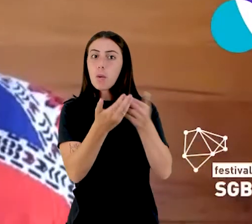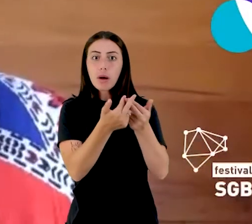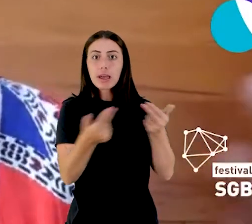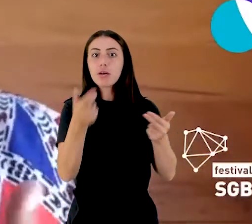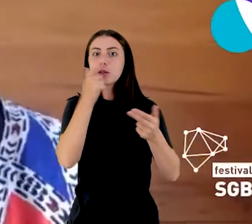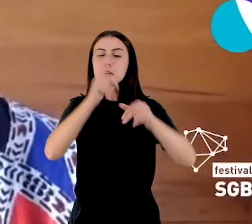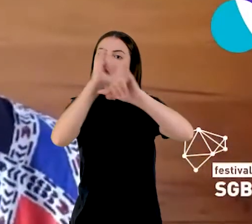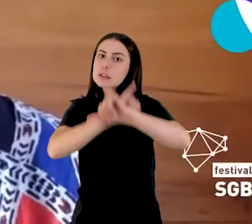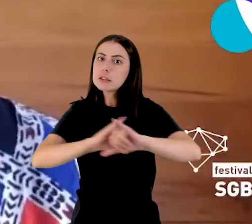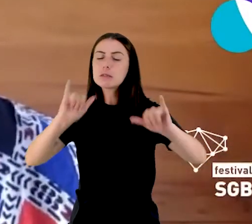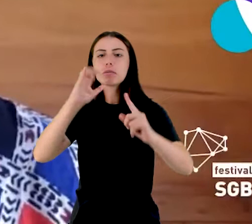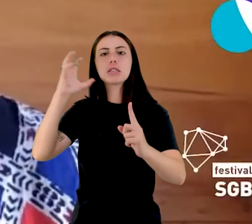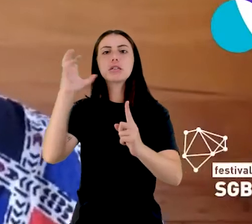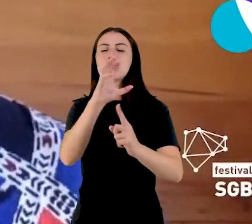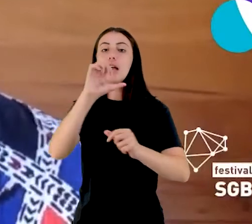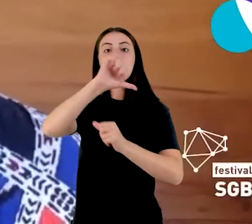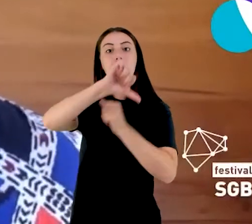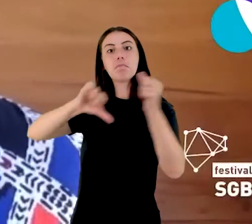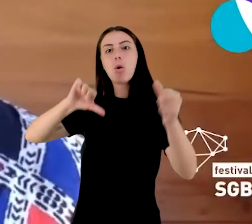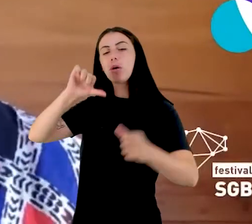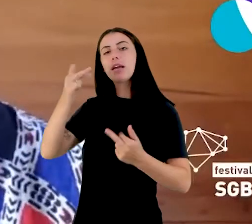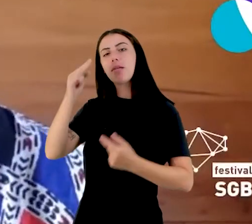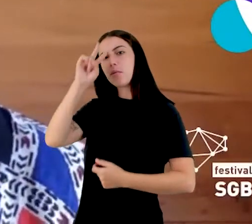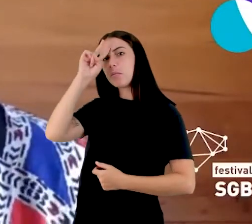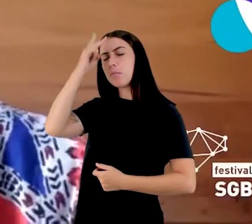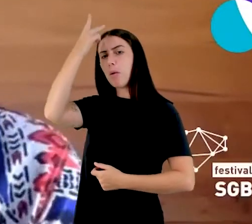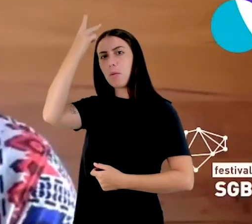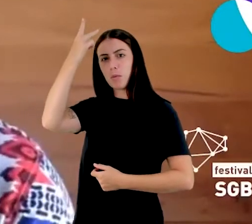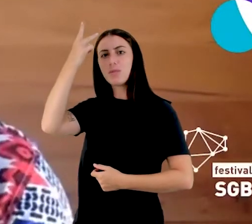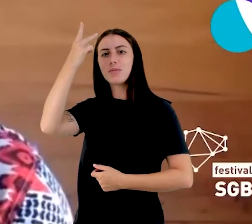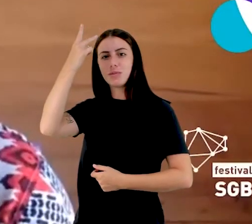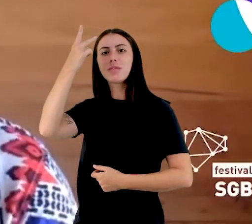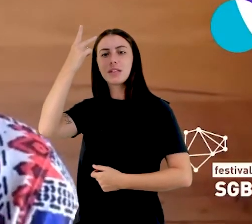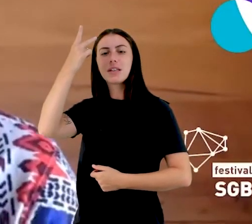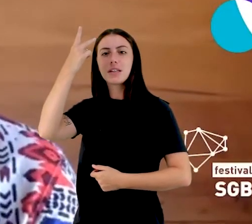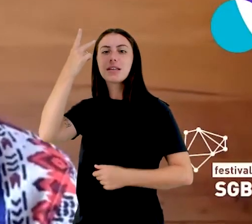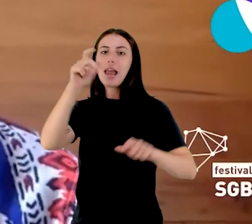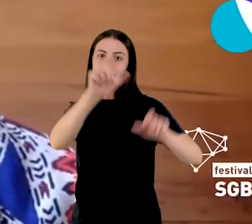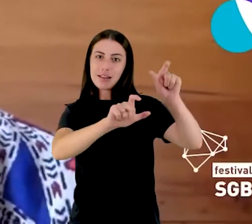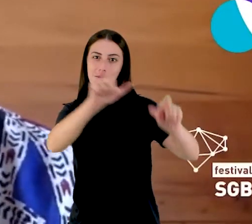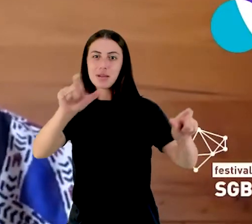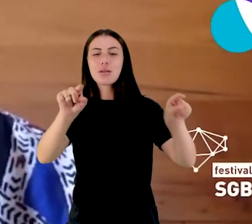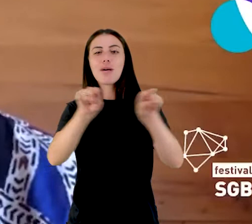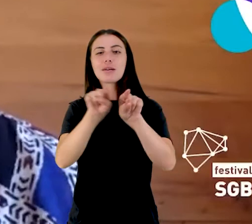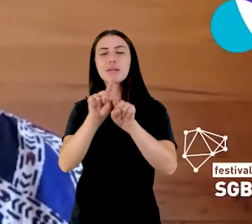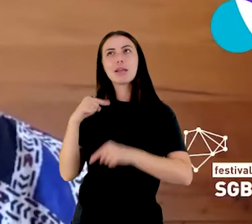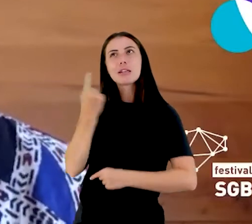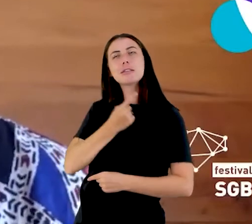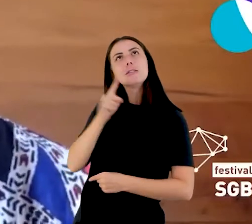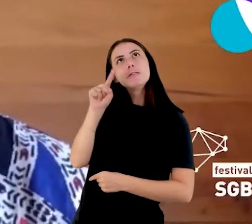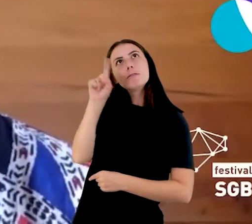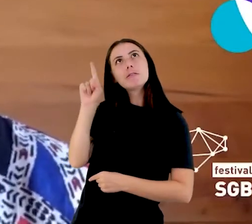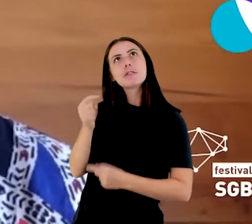uma ficção também, ele pode, através de uma campanha de impacto, ele pode mudar uma ideia, inicialmente. Ele tem esse